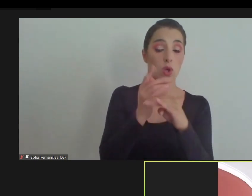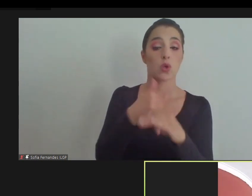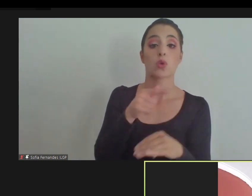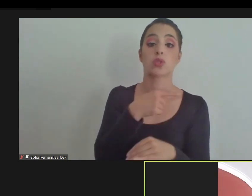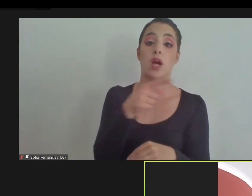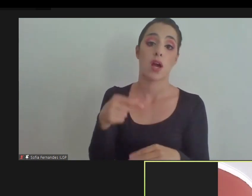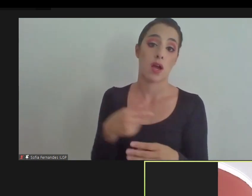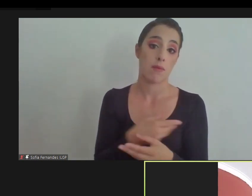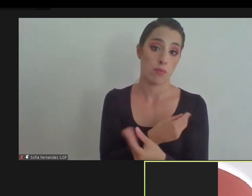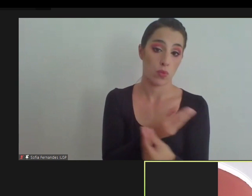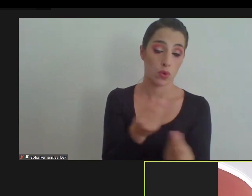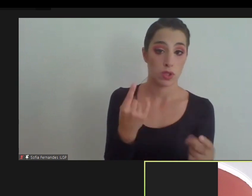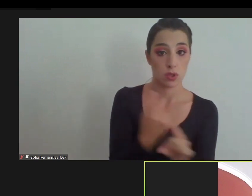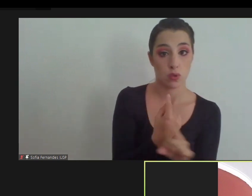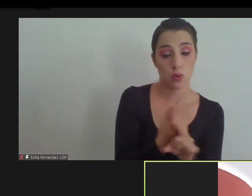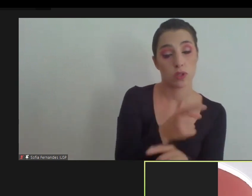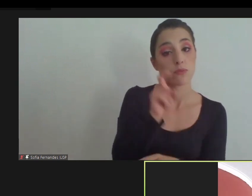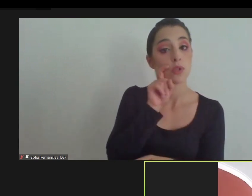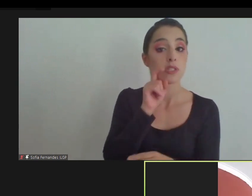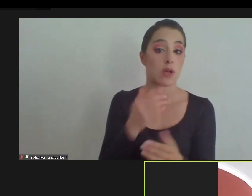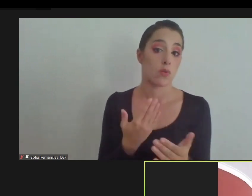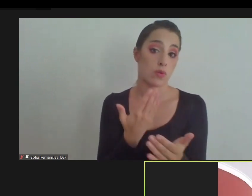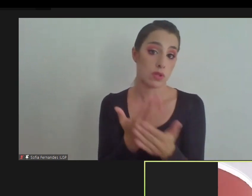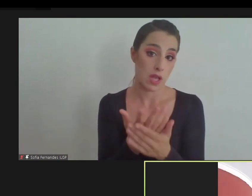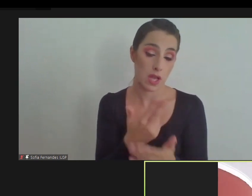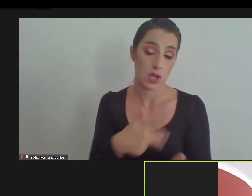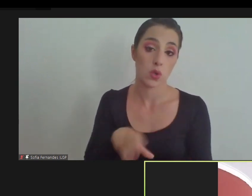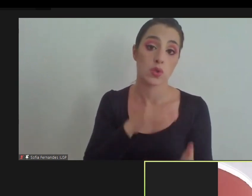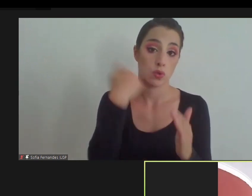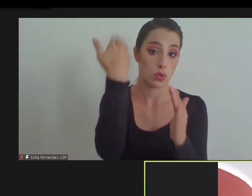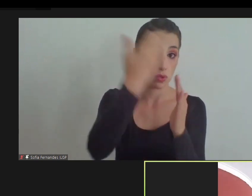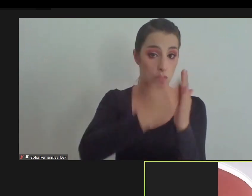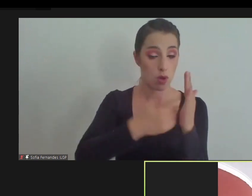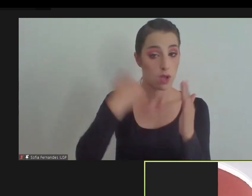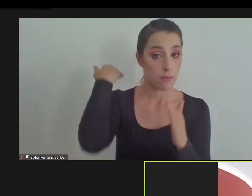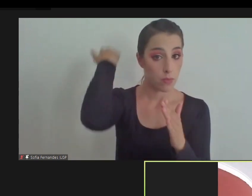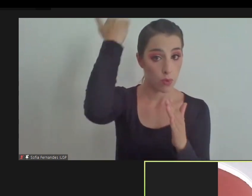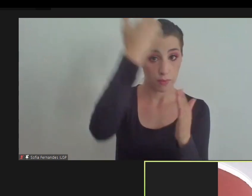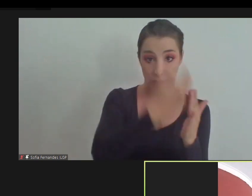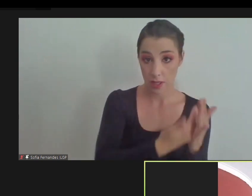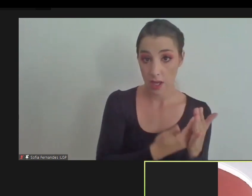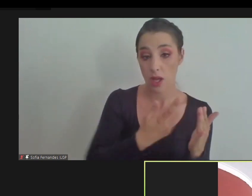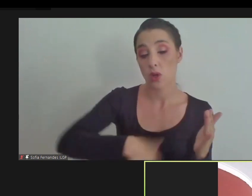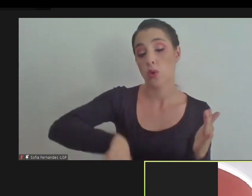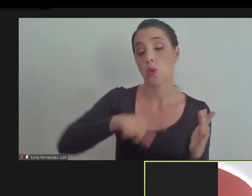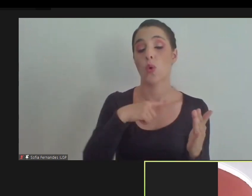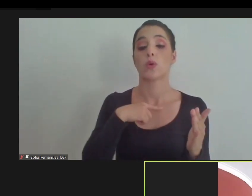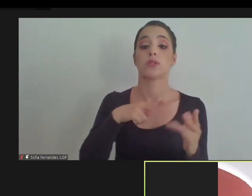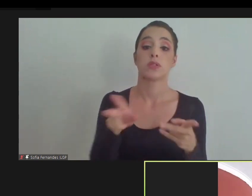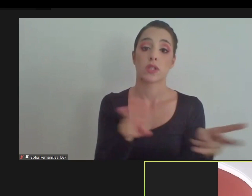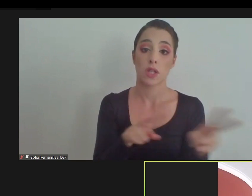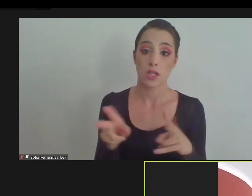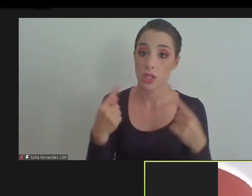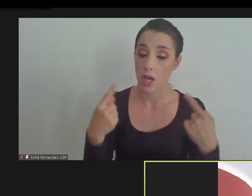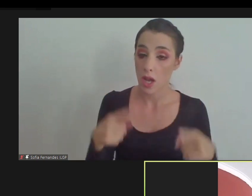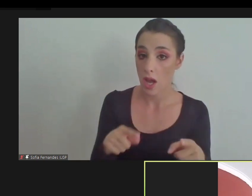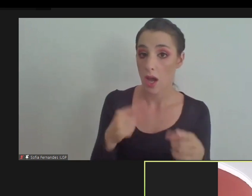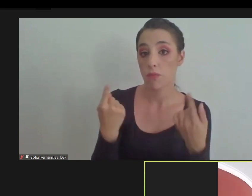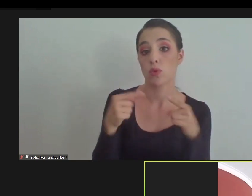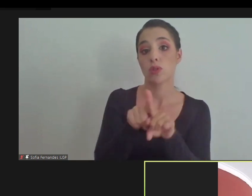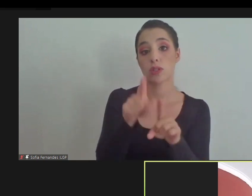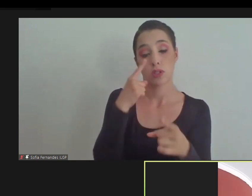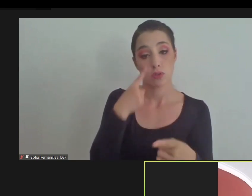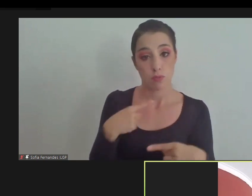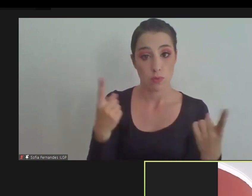leis que nos protegem, desde a nossa Constituição da República, temos a nossa estratégia, temos políticas públicas para efeito, mas